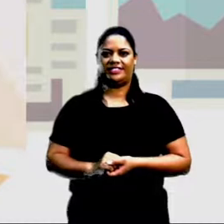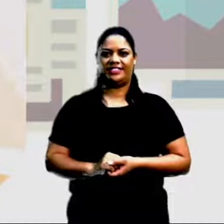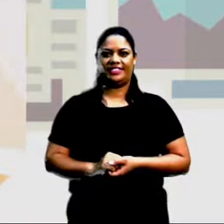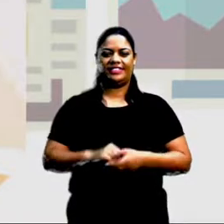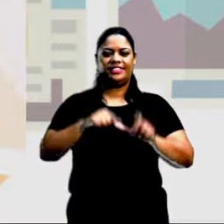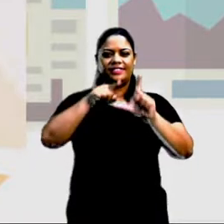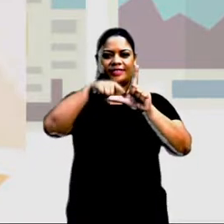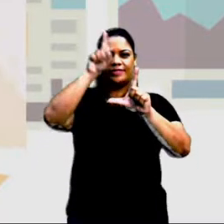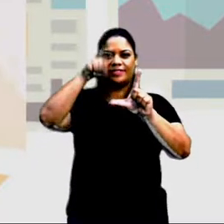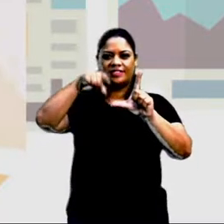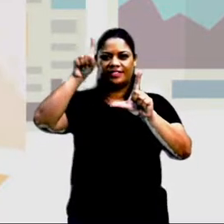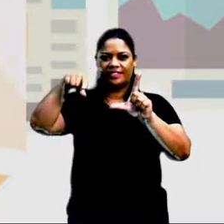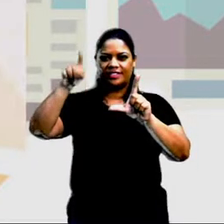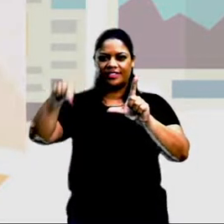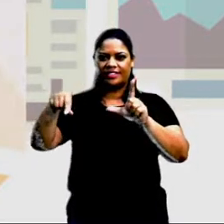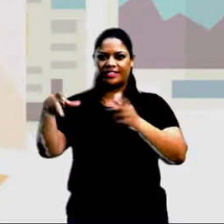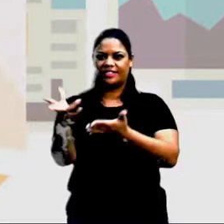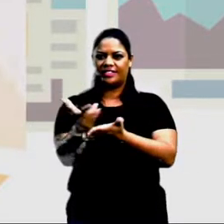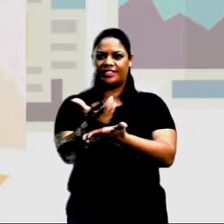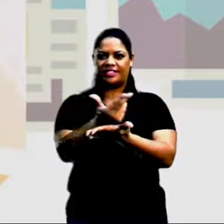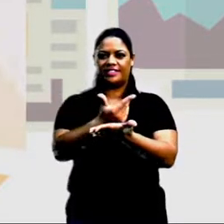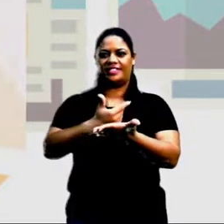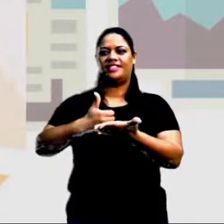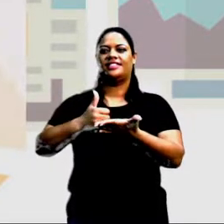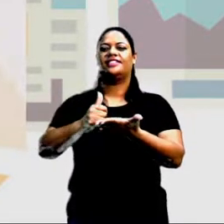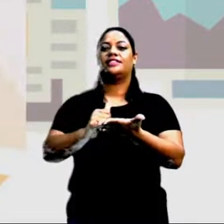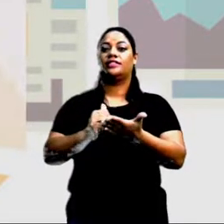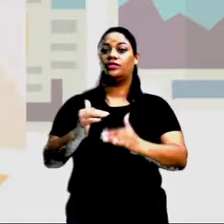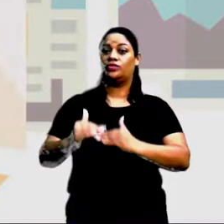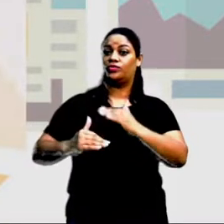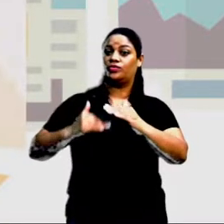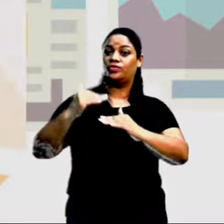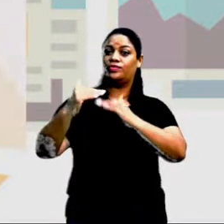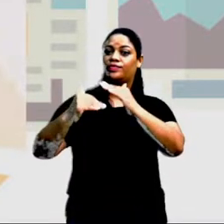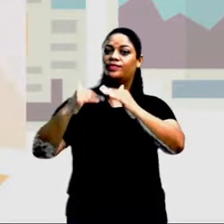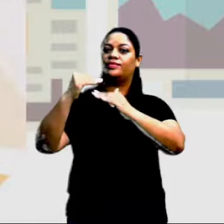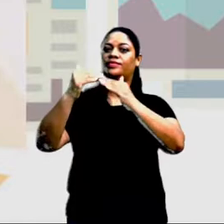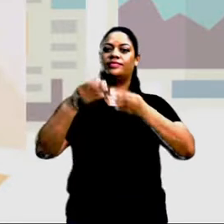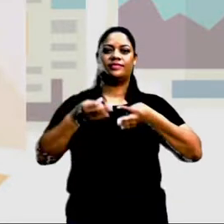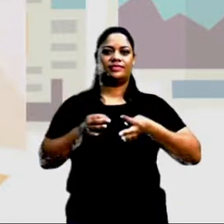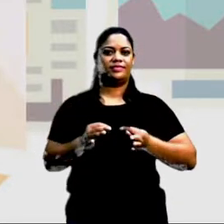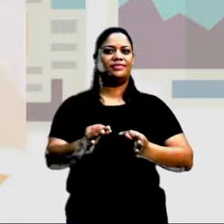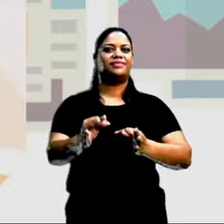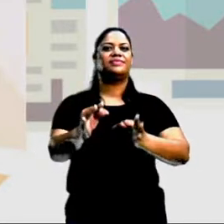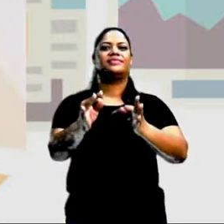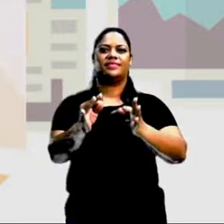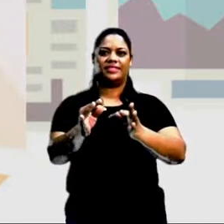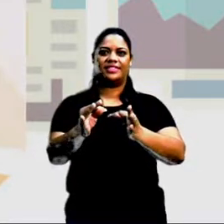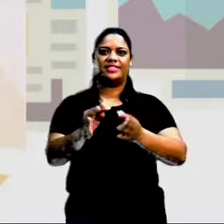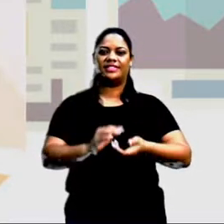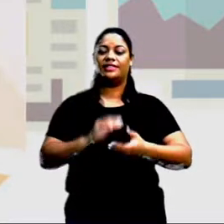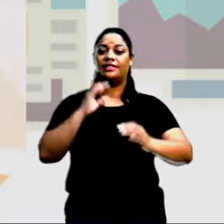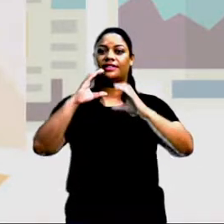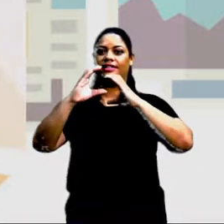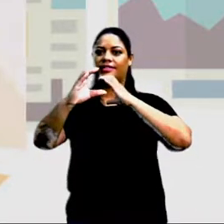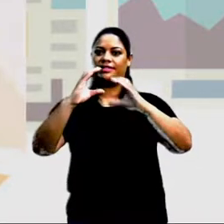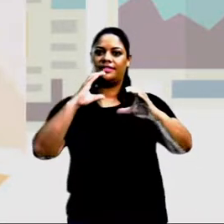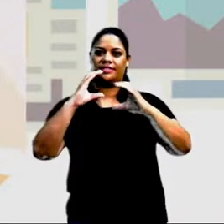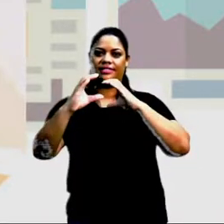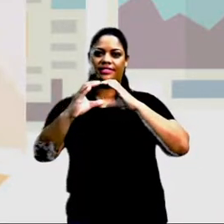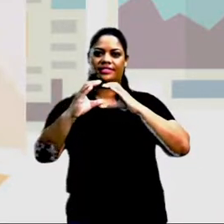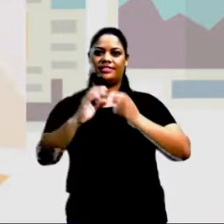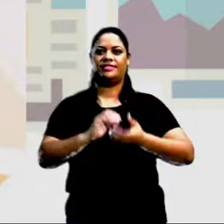gráfico com desenho sobre o avanço da tecnologia. Então, o que são os meios de